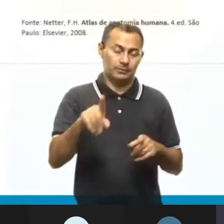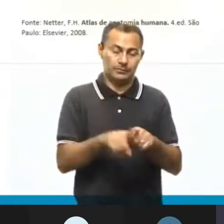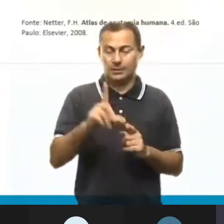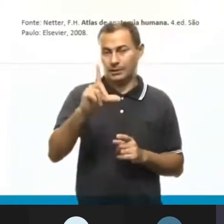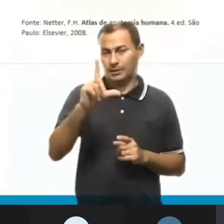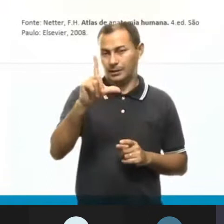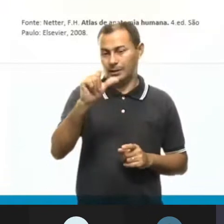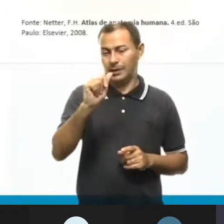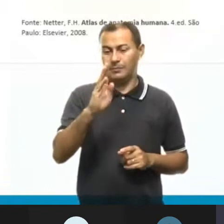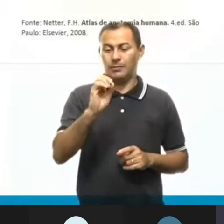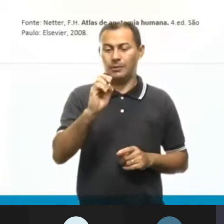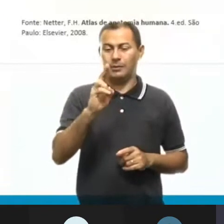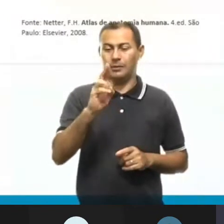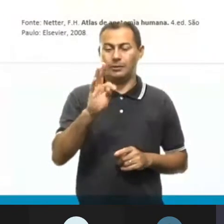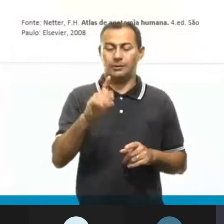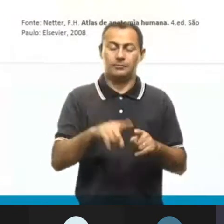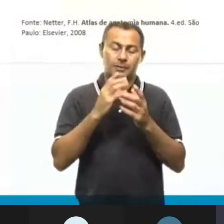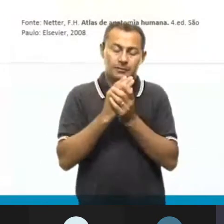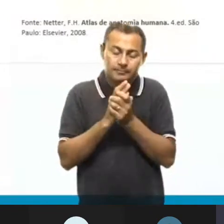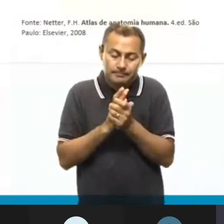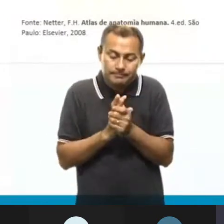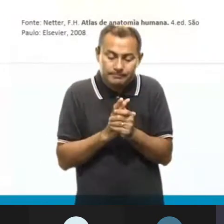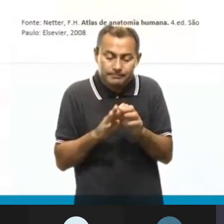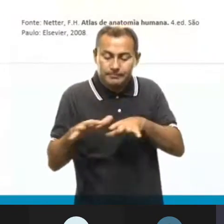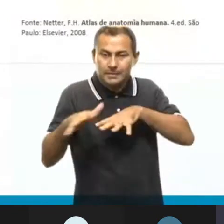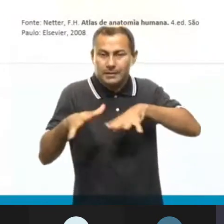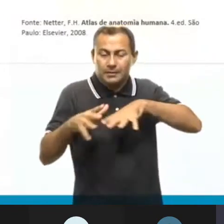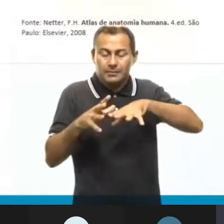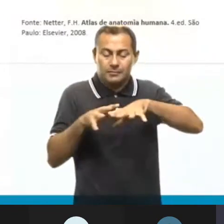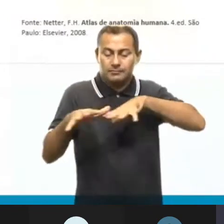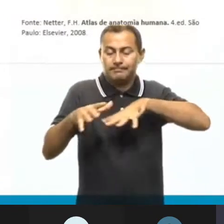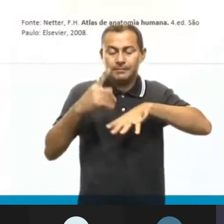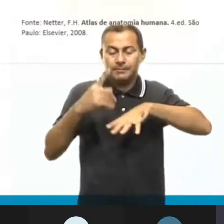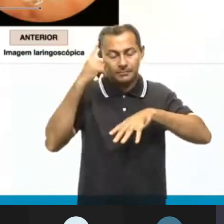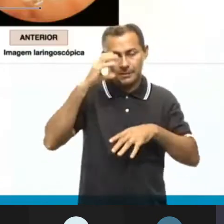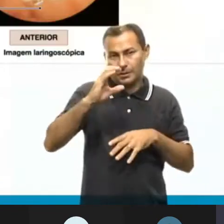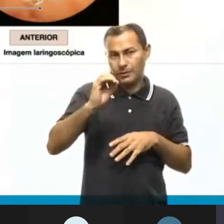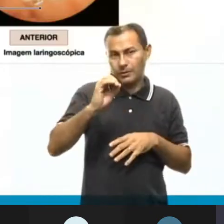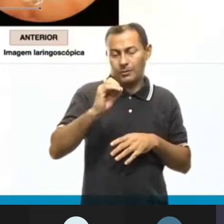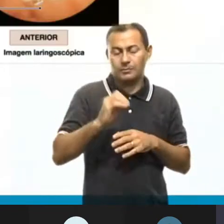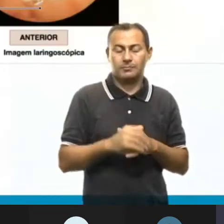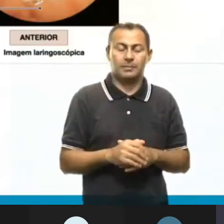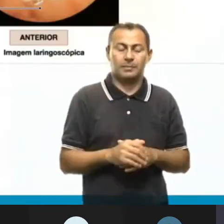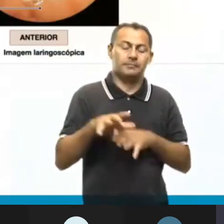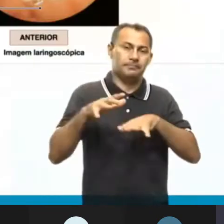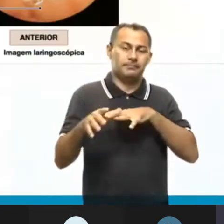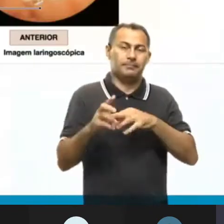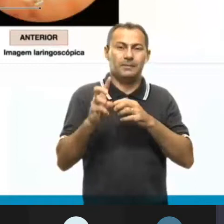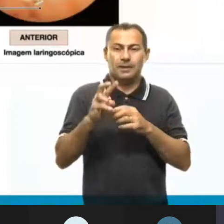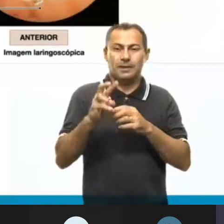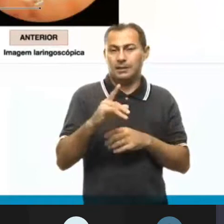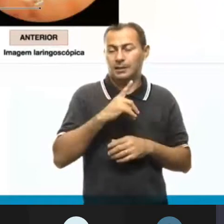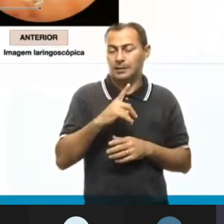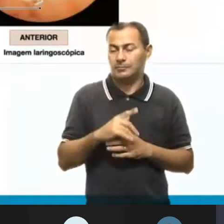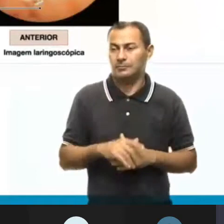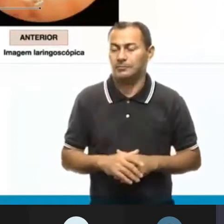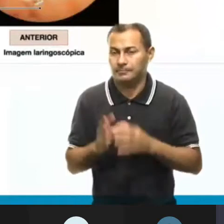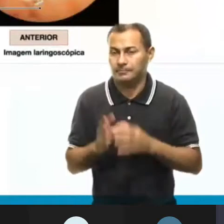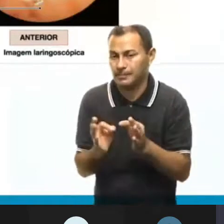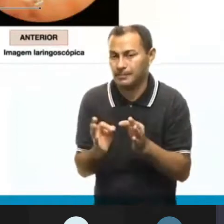som, ele vai se originar a partir da vibração dessas cordas vocais. Então, a gente olhando aqui, ó, né? Então, aqui eu vou